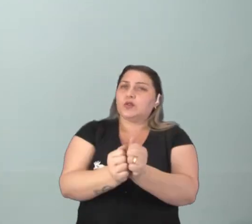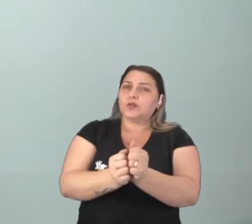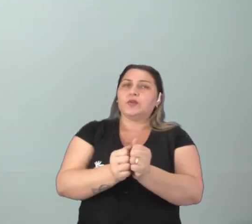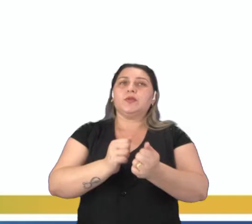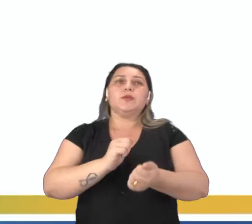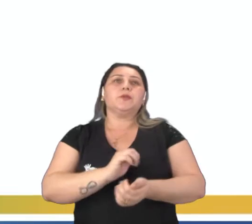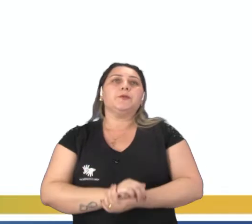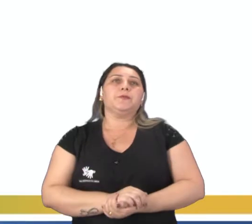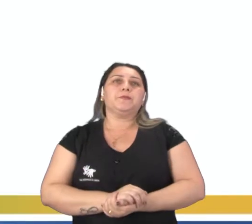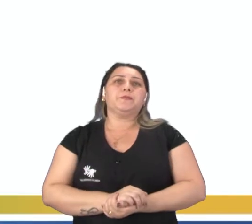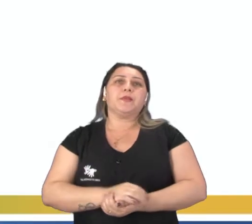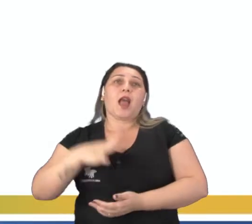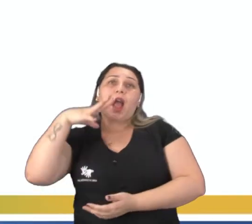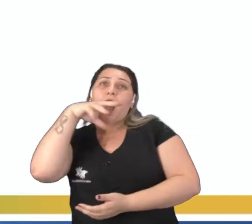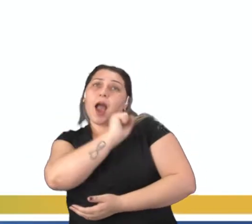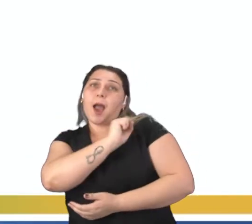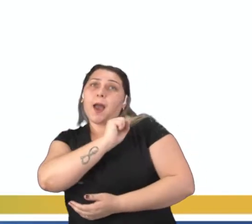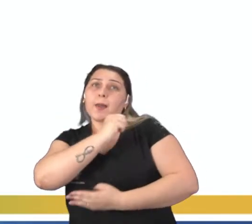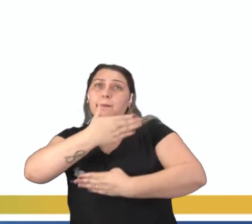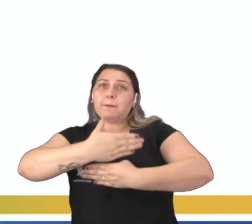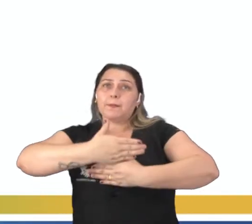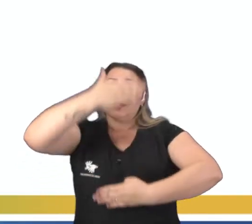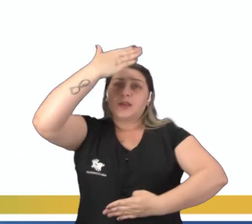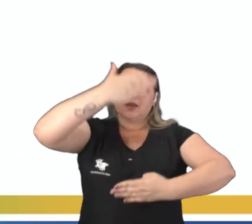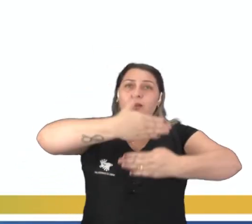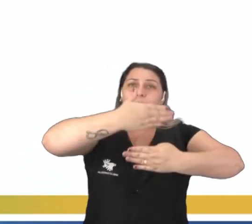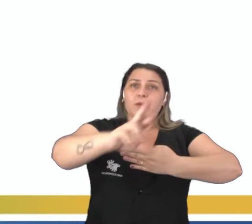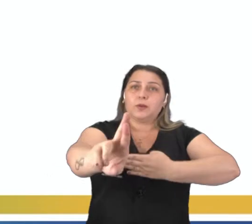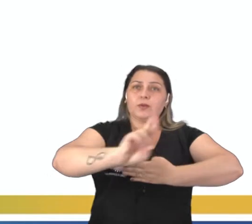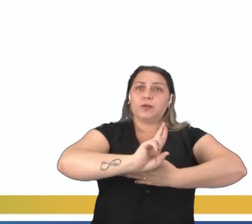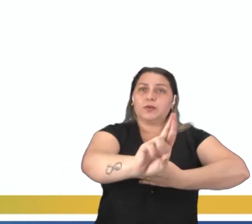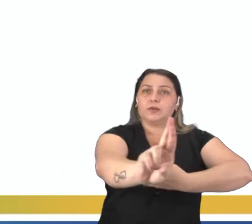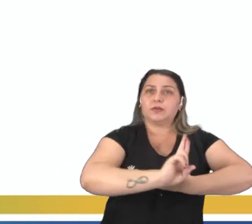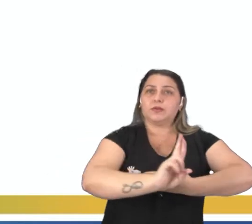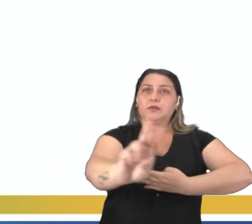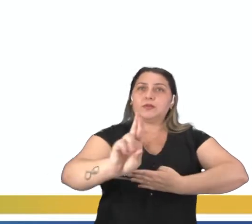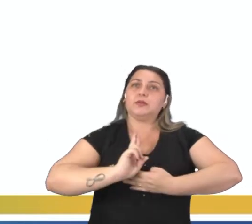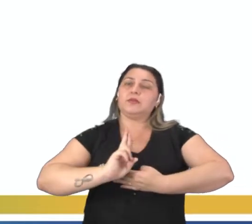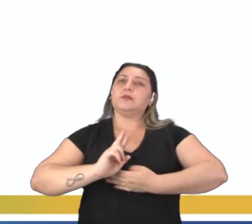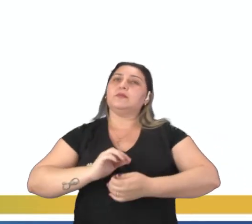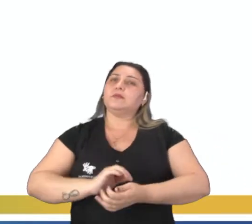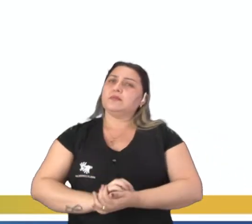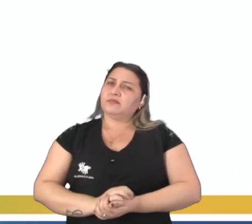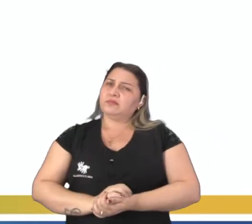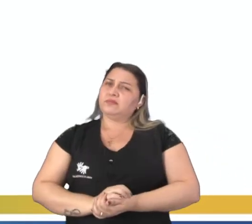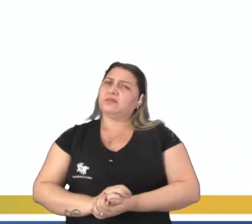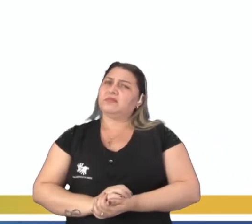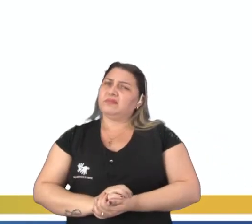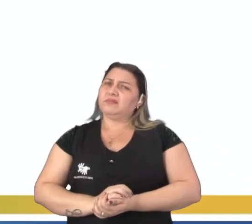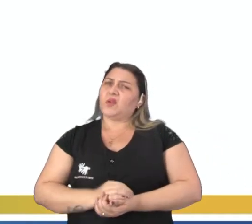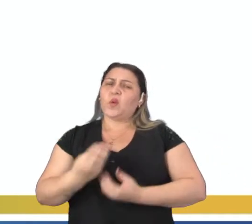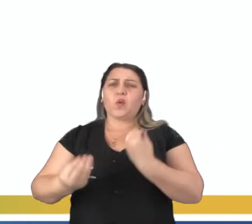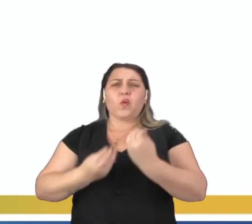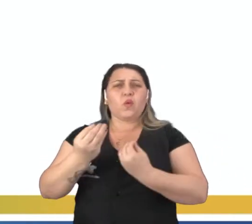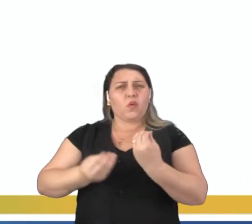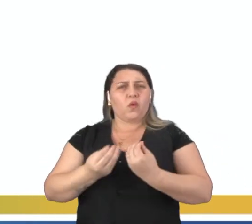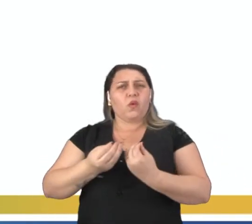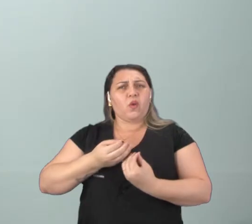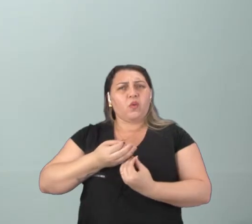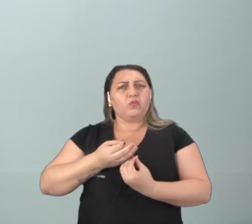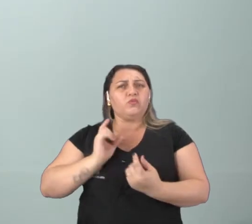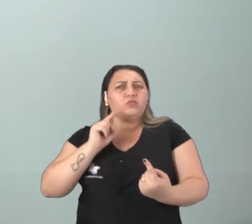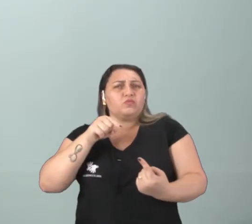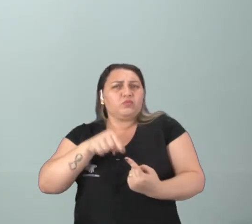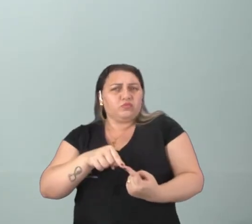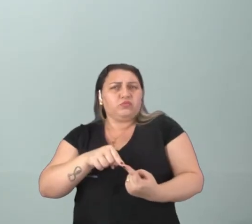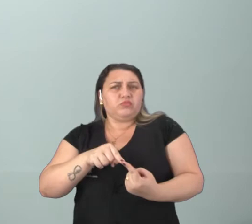juntos. De repente, as paredes começaram a responder. Olha esse microconto, como ele sugere, ele